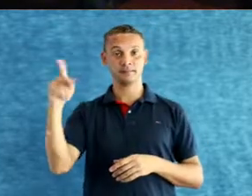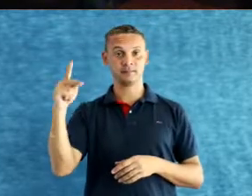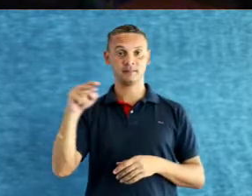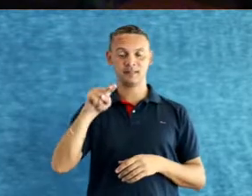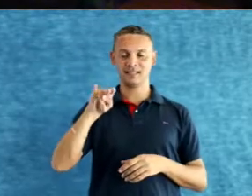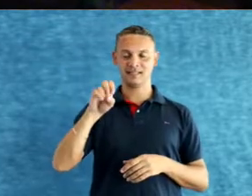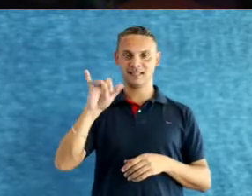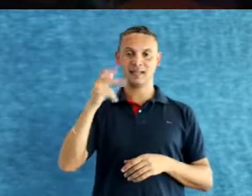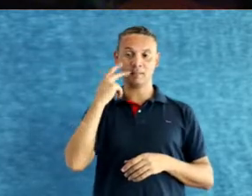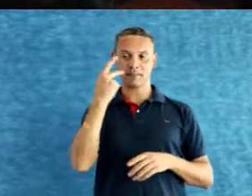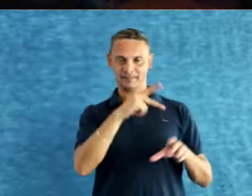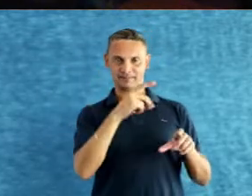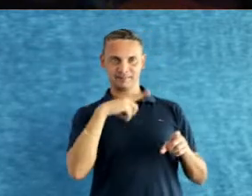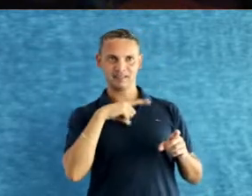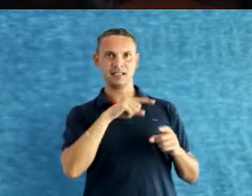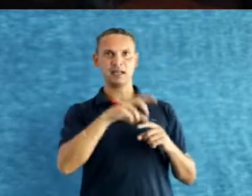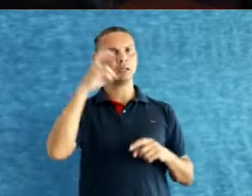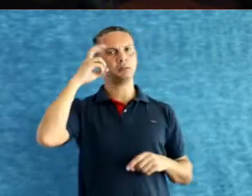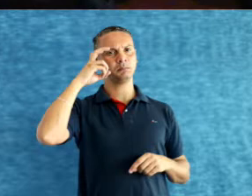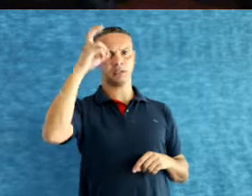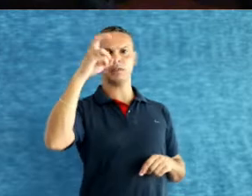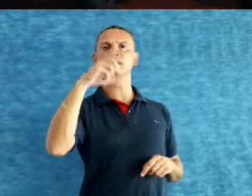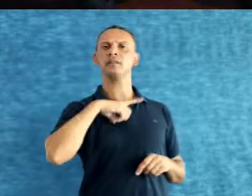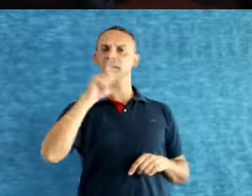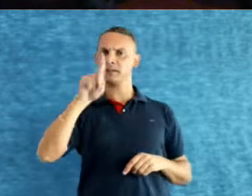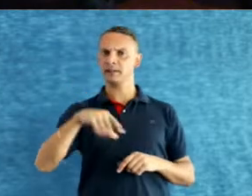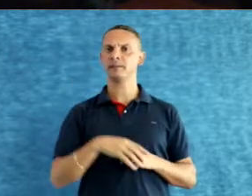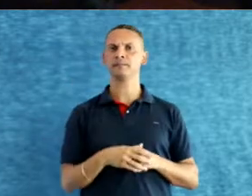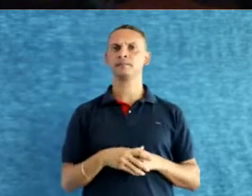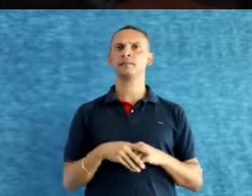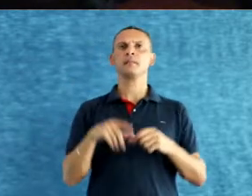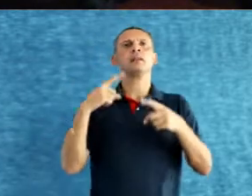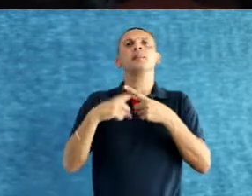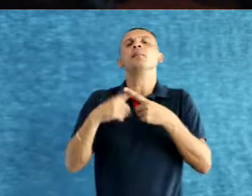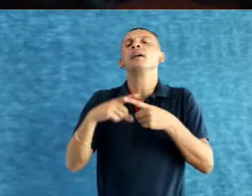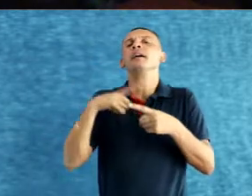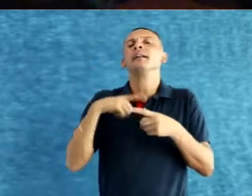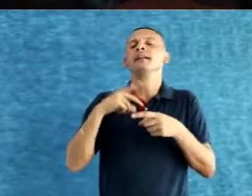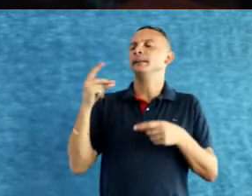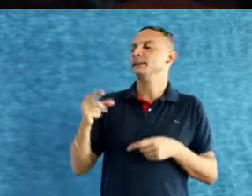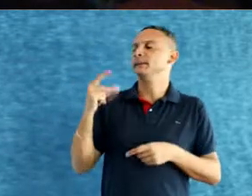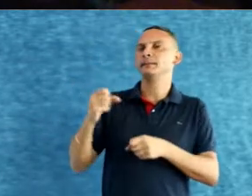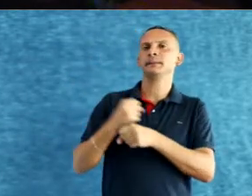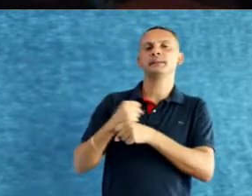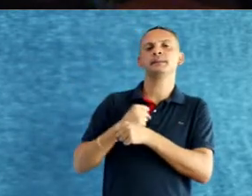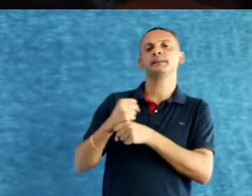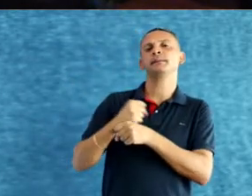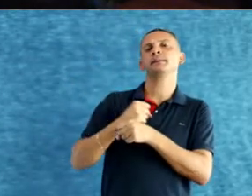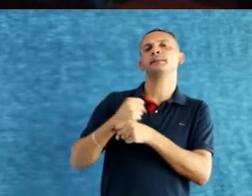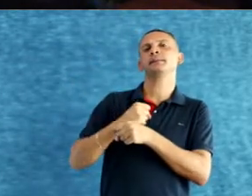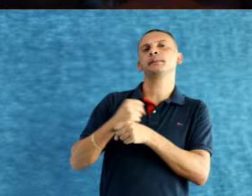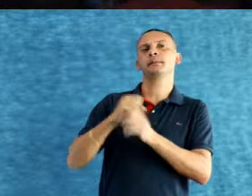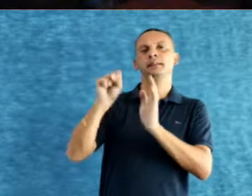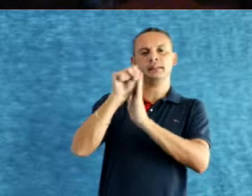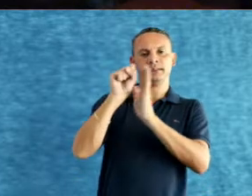enfim. Percebe? Então, nós não temos essa tradição de memória, de conservar, de arquivo, de